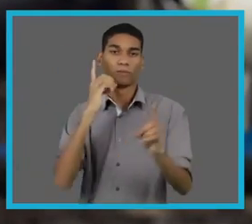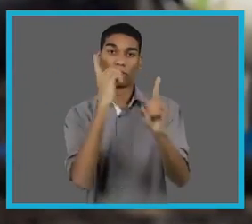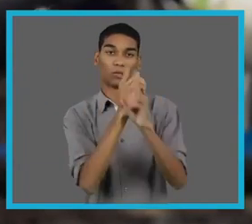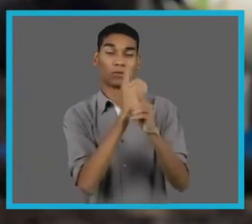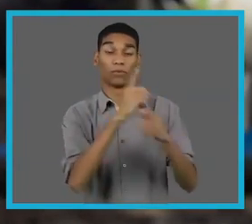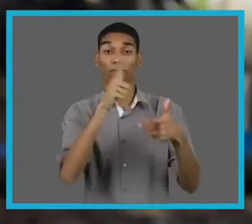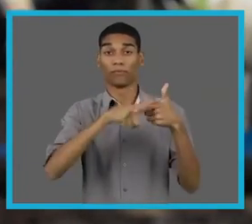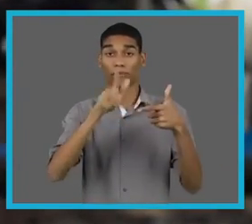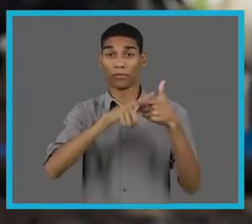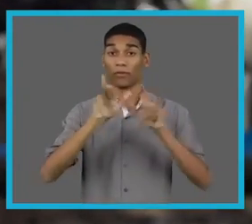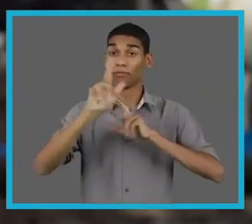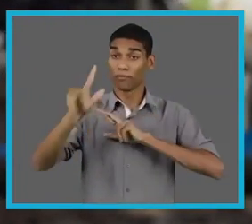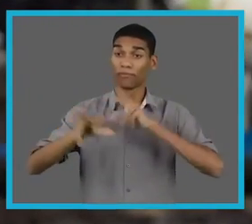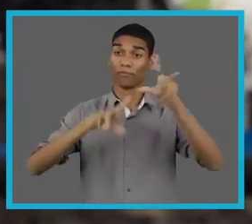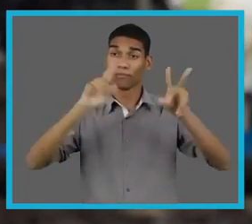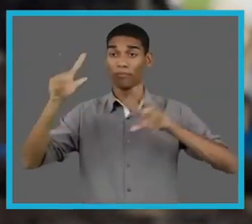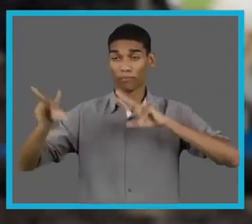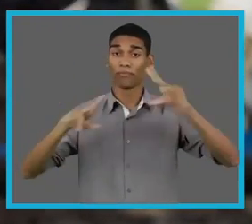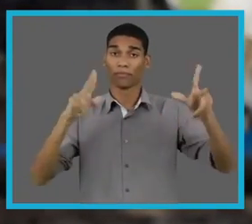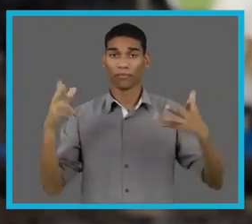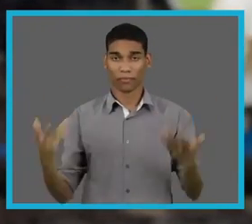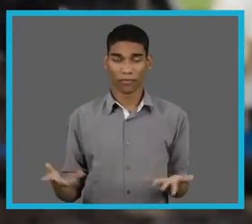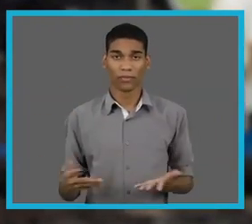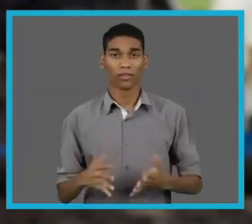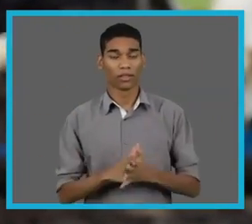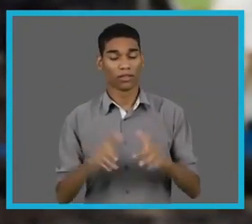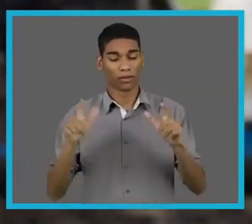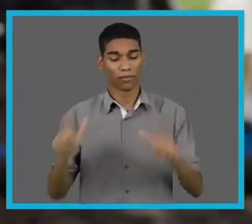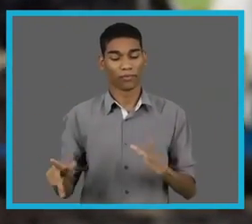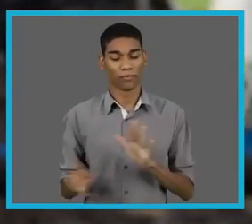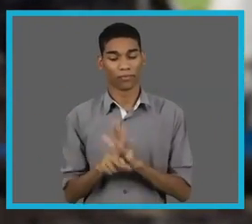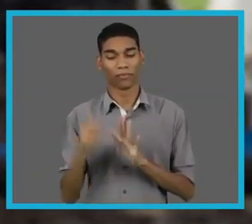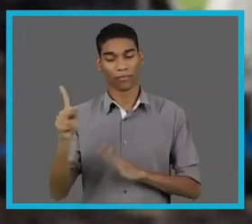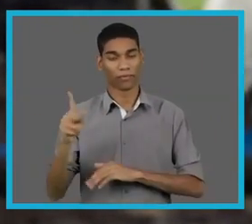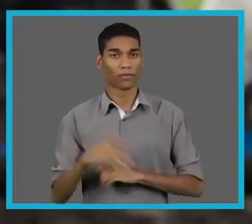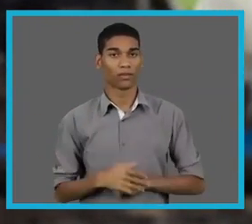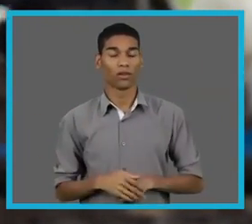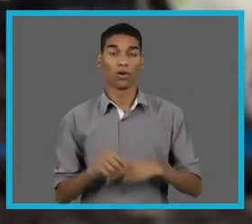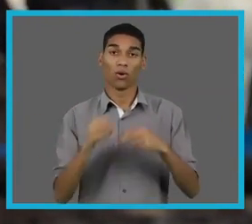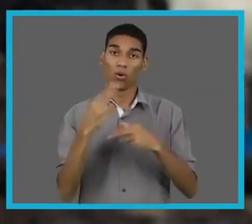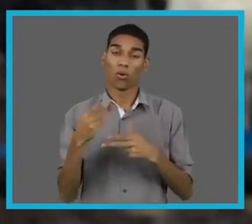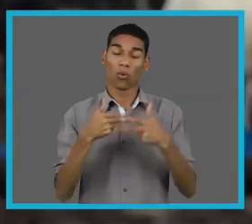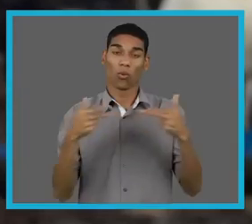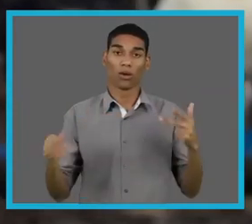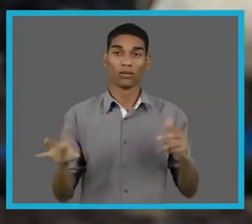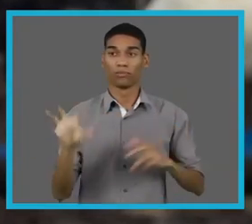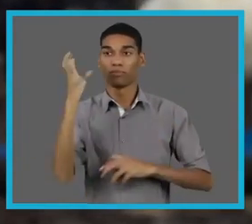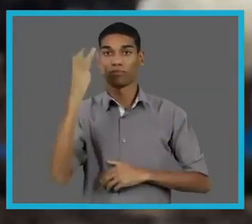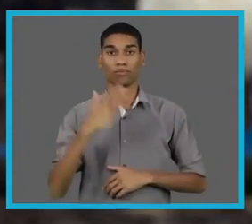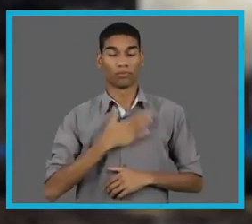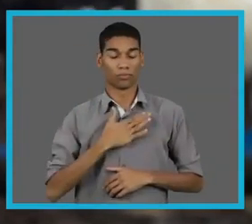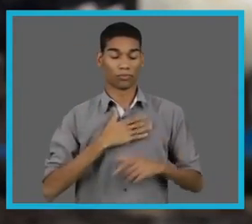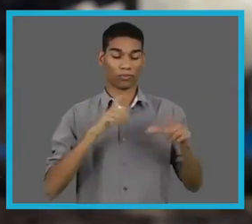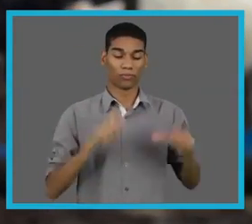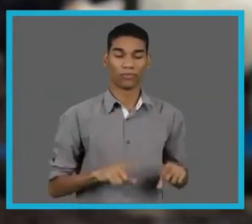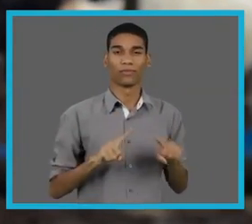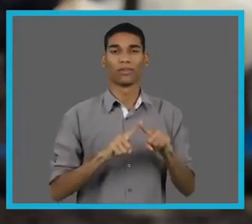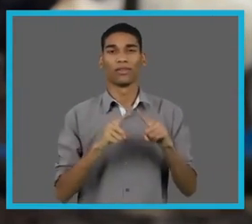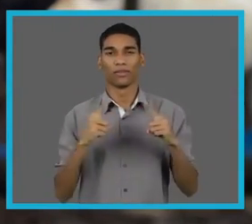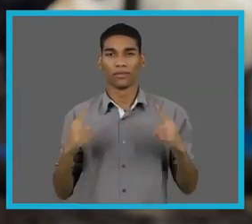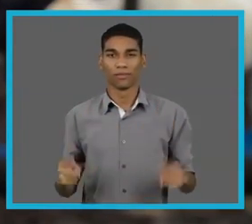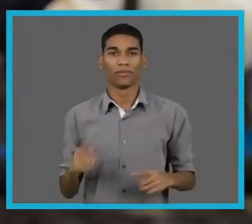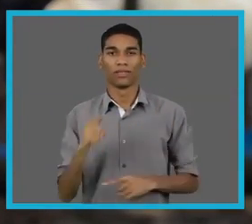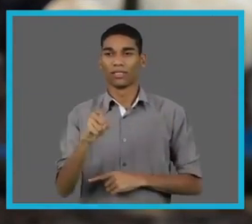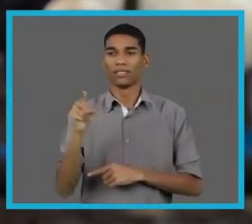descobrir problemas diferentes da propriedade, talvez coisas que ainda não aconteceu na tua